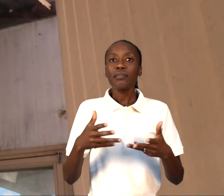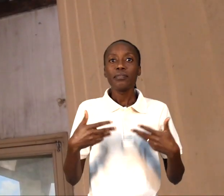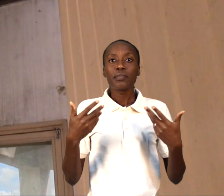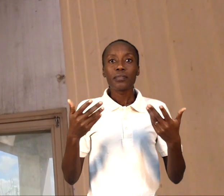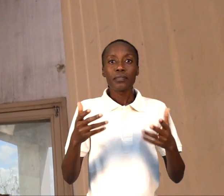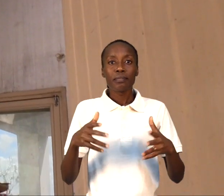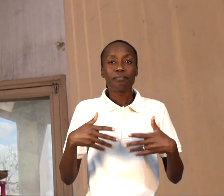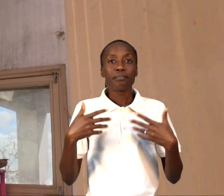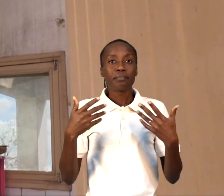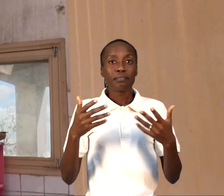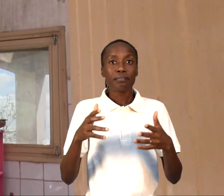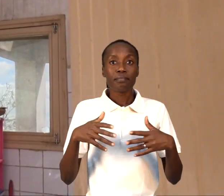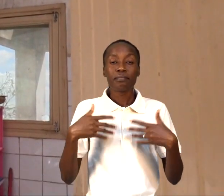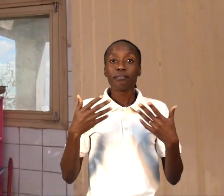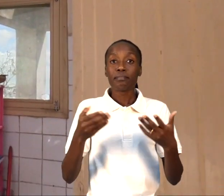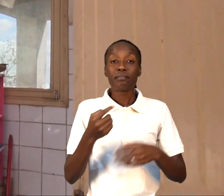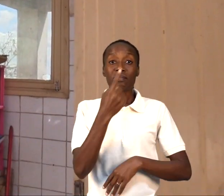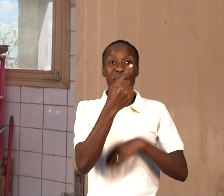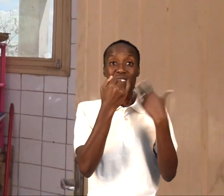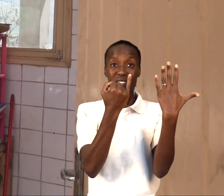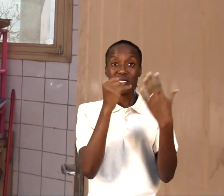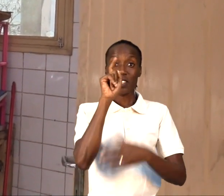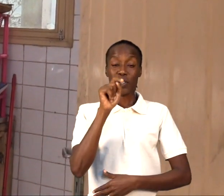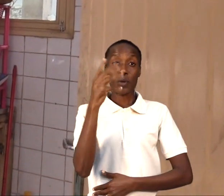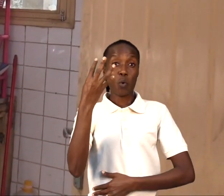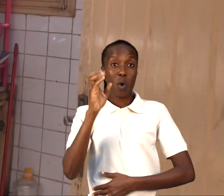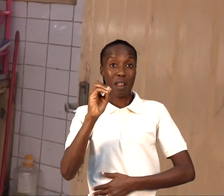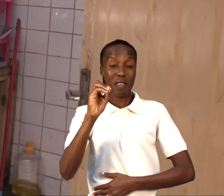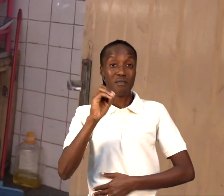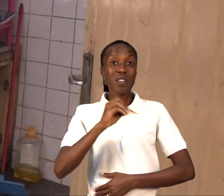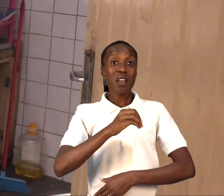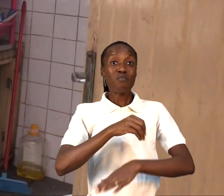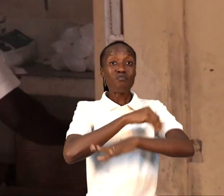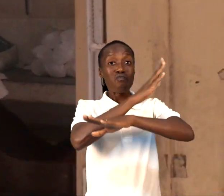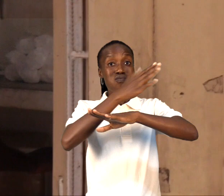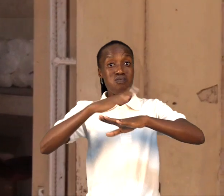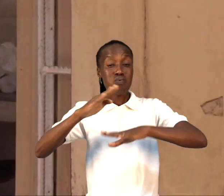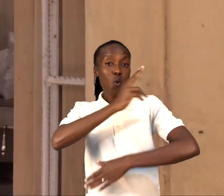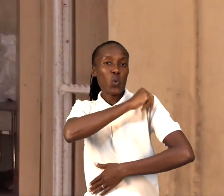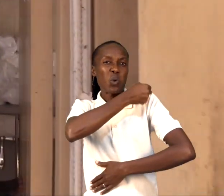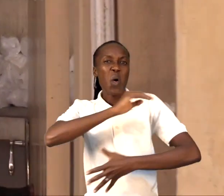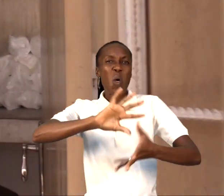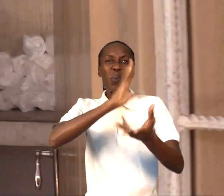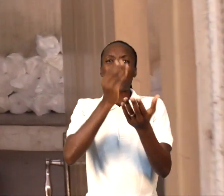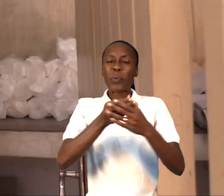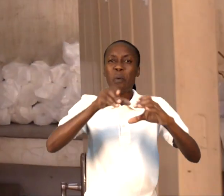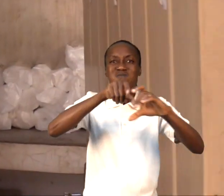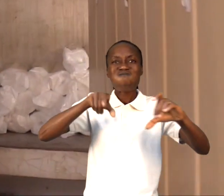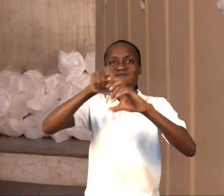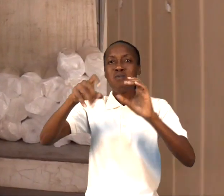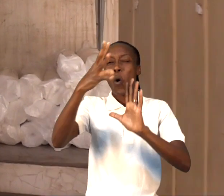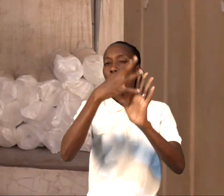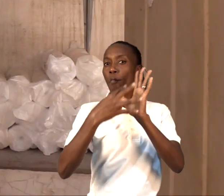Às 16h40, as chapas da unidade sanitária todas saíram, chapa e barrote. O que é que fizemos junto da enfermeira? Corremos